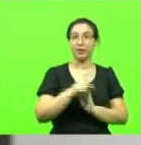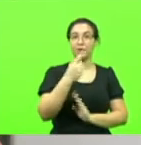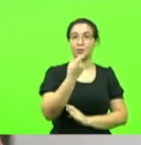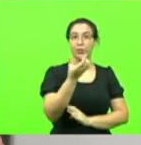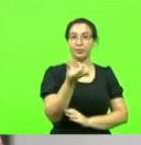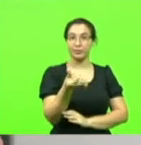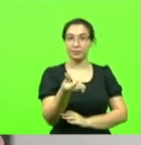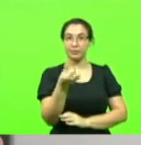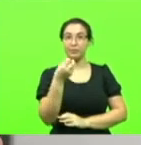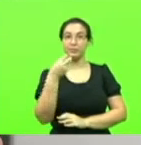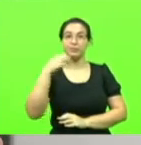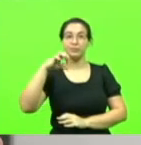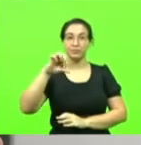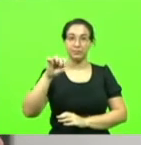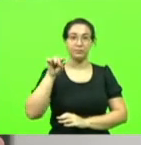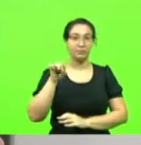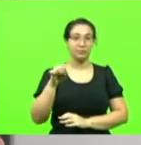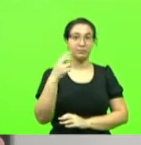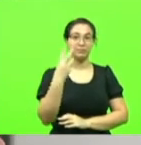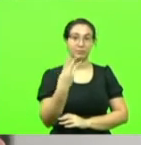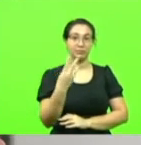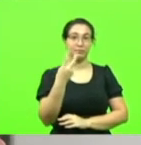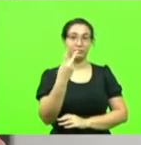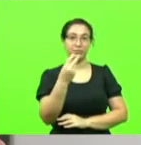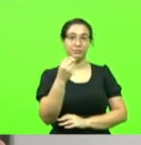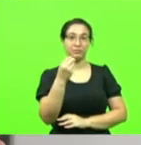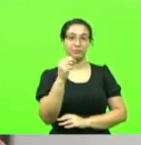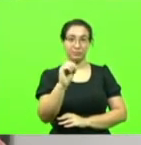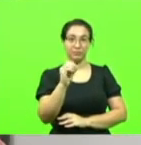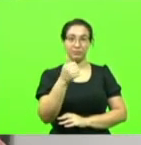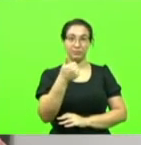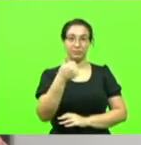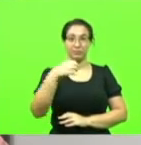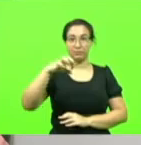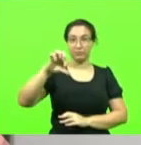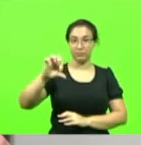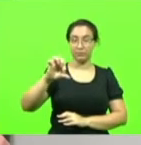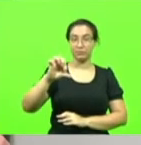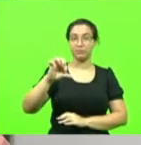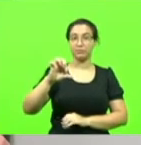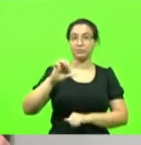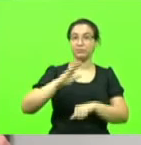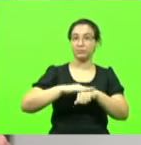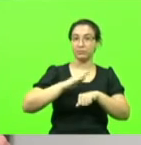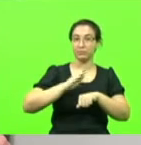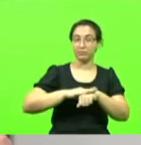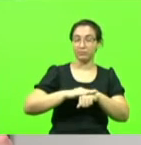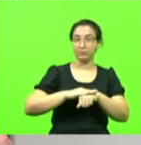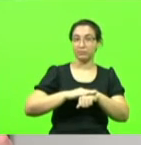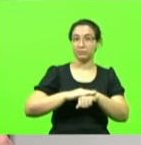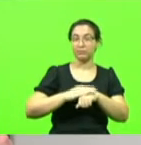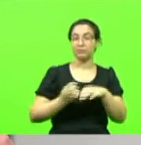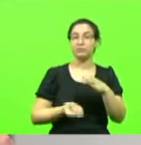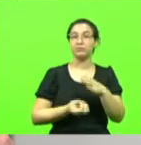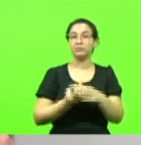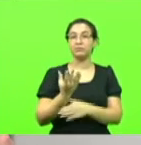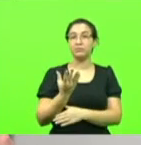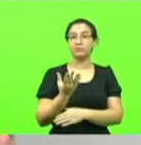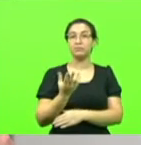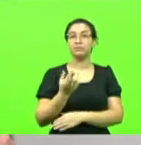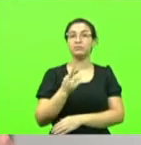116 9.3 2019 de autoria do deputado Ricardo